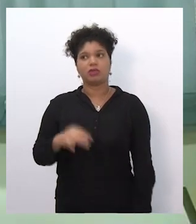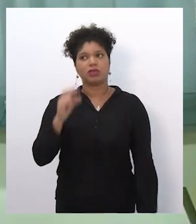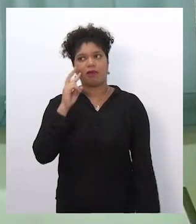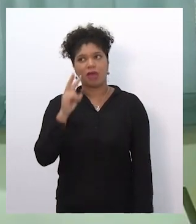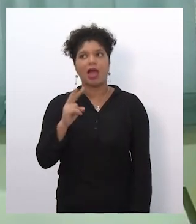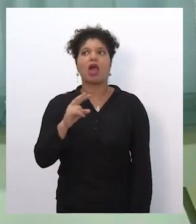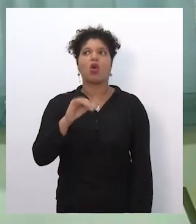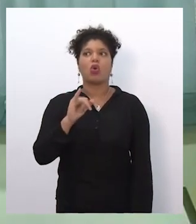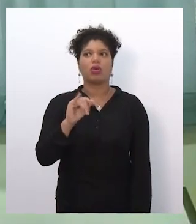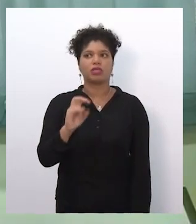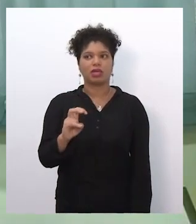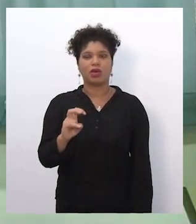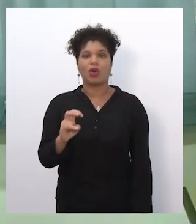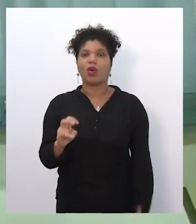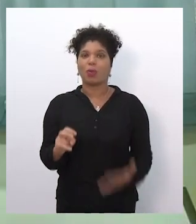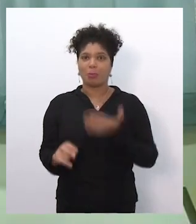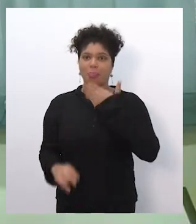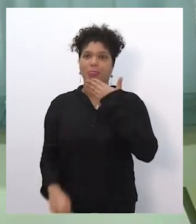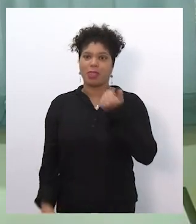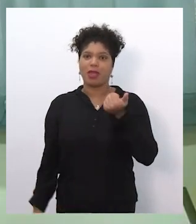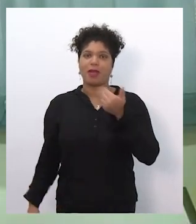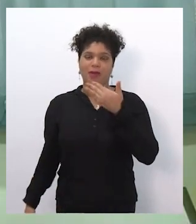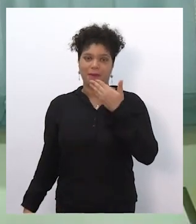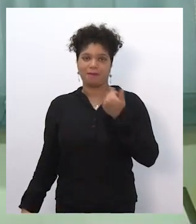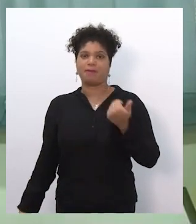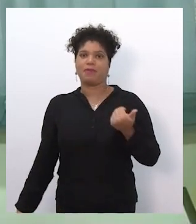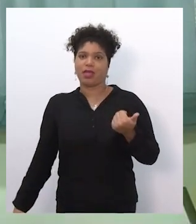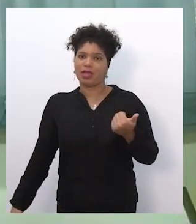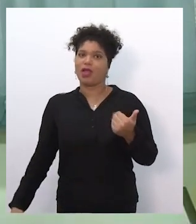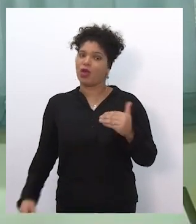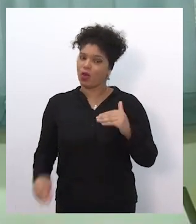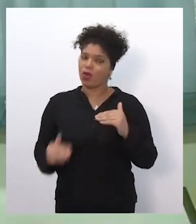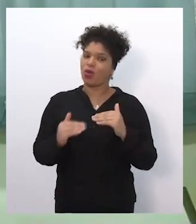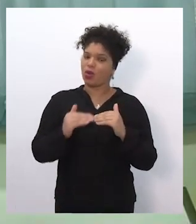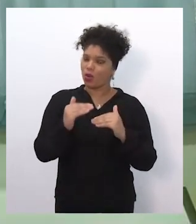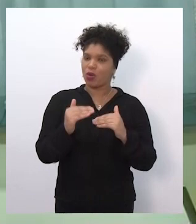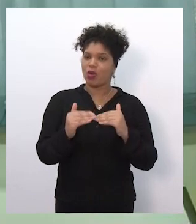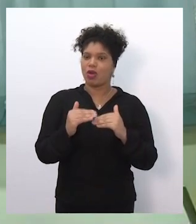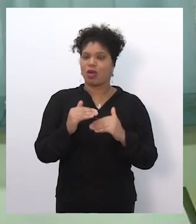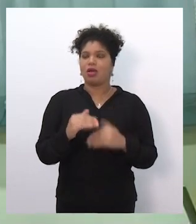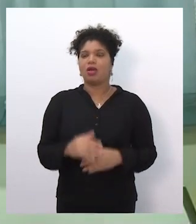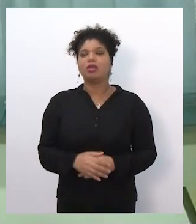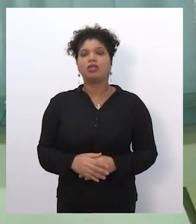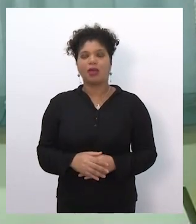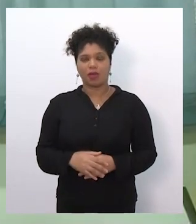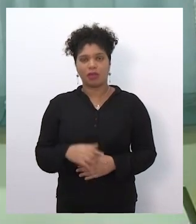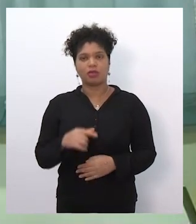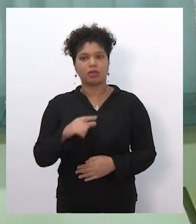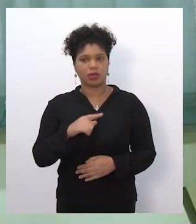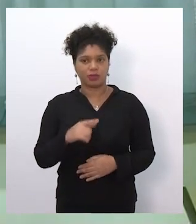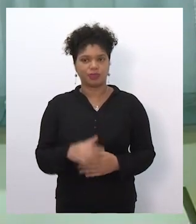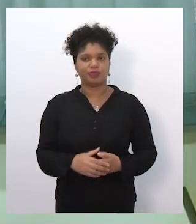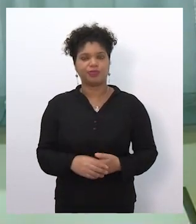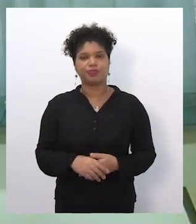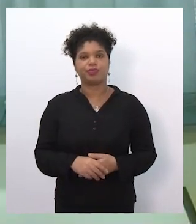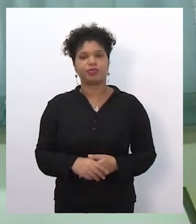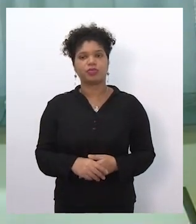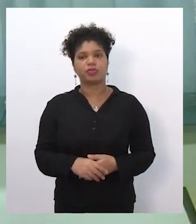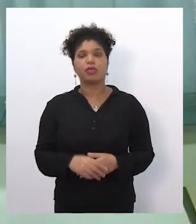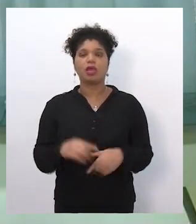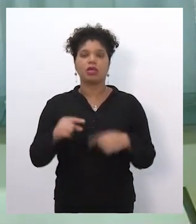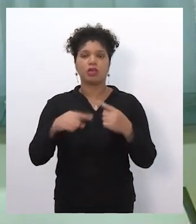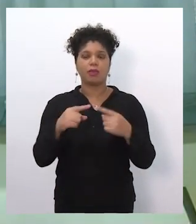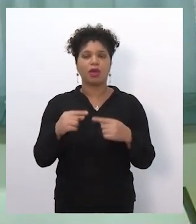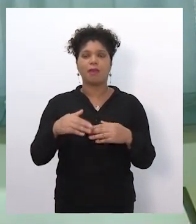i5, você já opa, isso aqui já está um pouquinho mais ali, já está subindo. O Ryzen 5 também já está subindo, tá? Aí